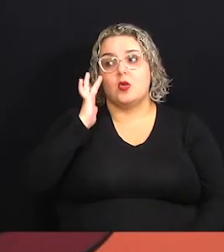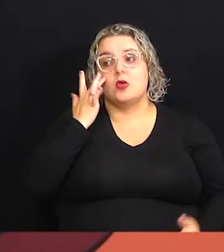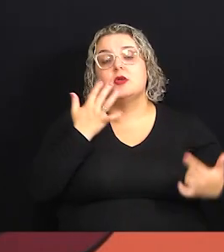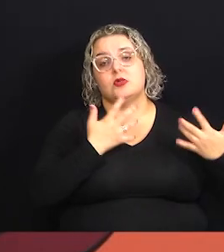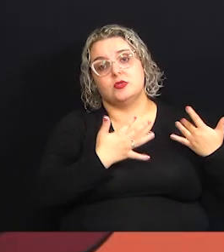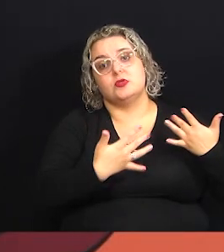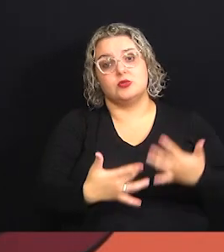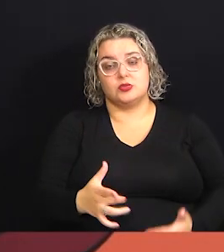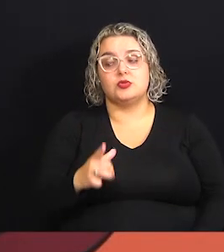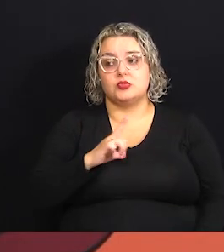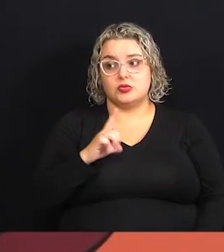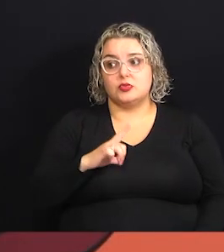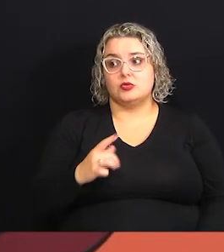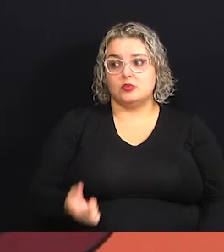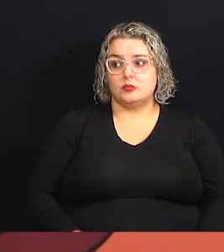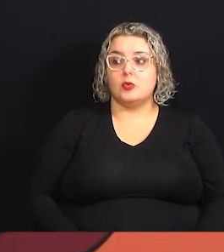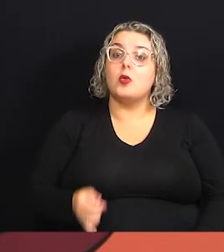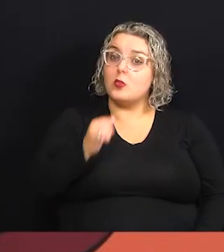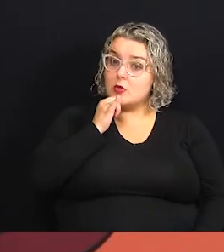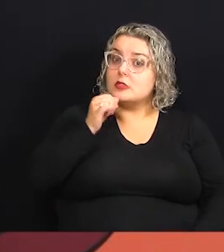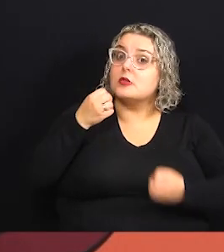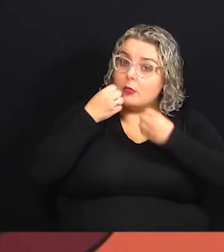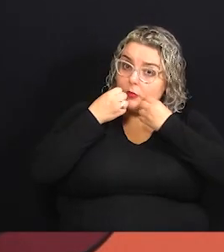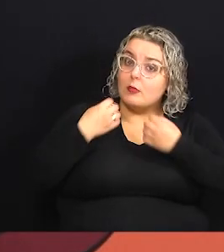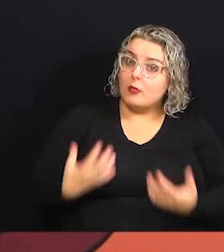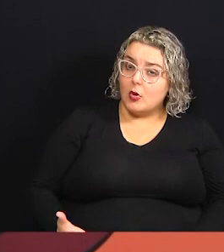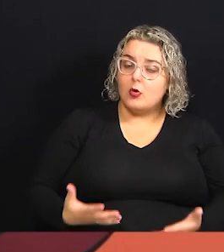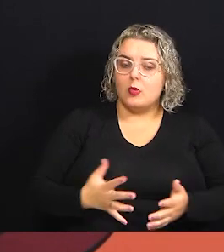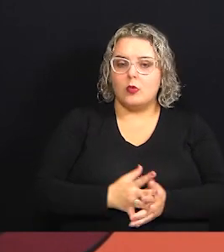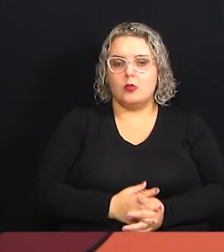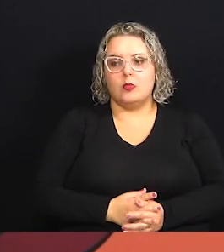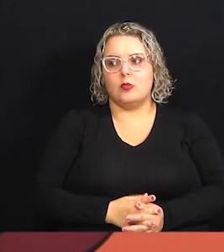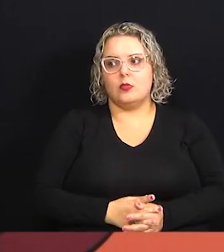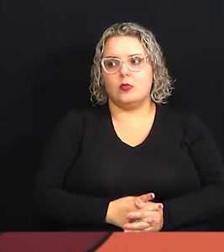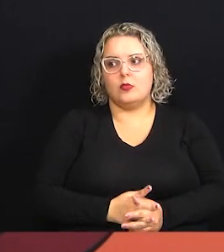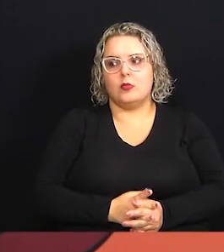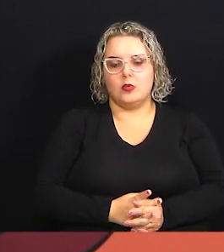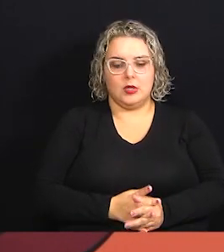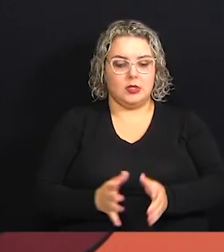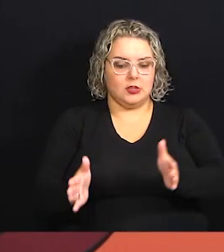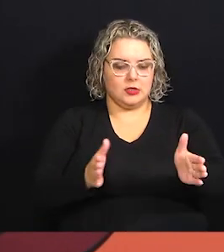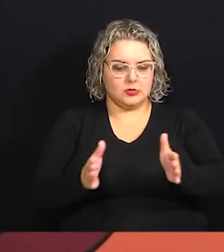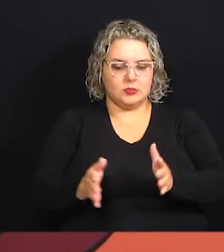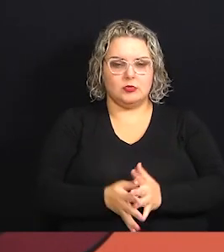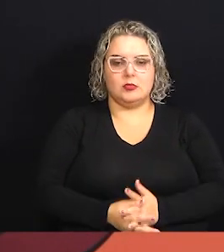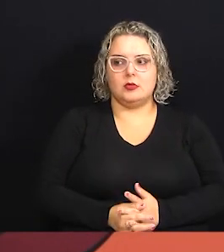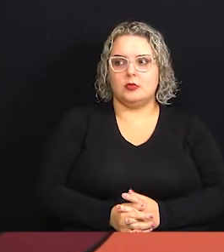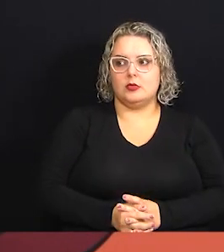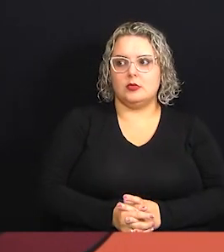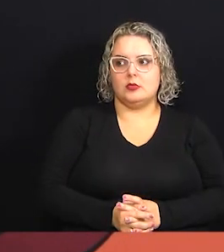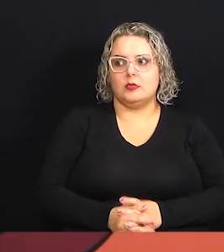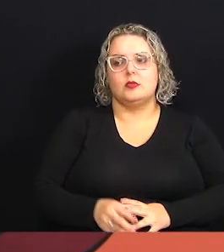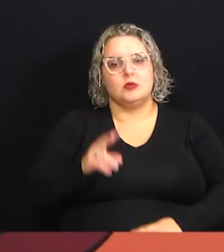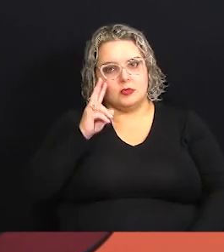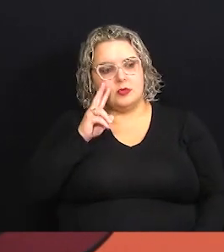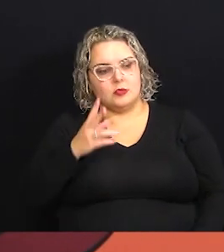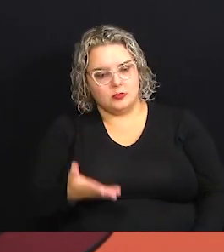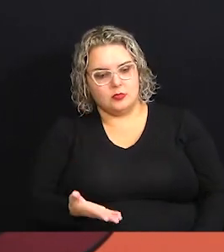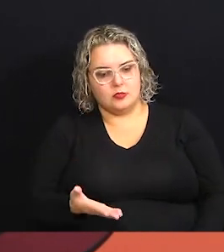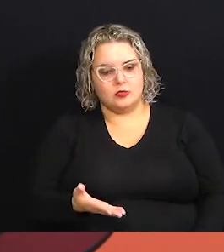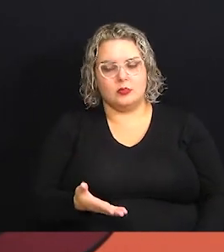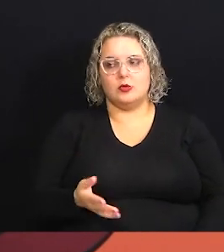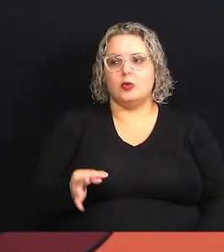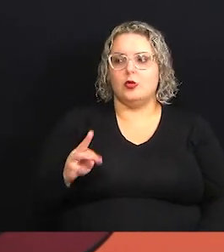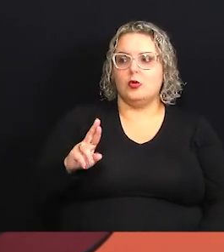que recentemente nós tivemos um grande exemplo, né, dessa situação. Você deve ter